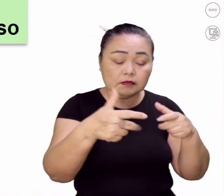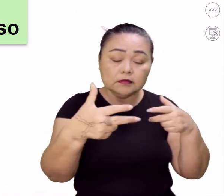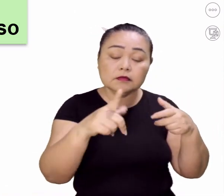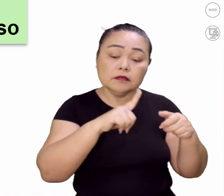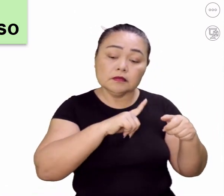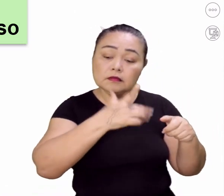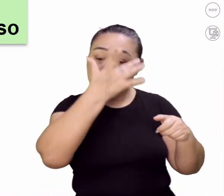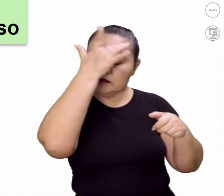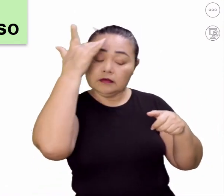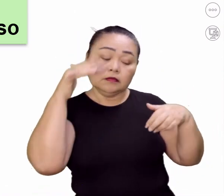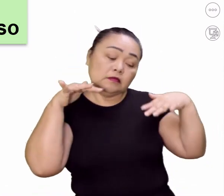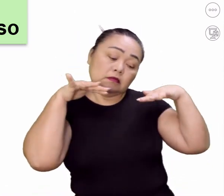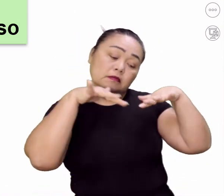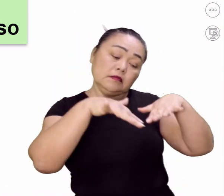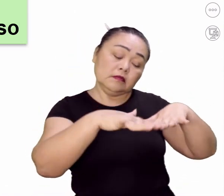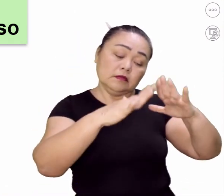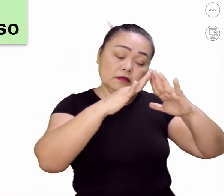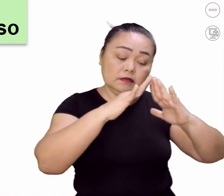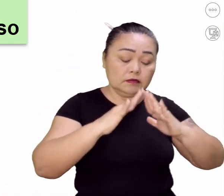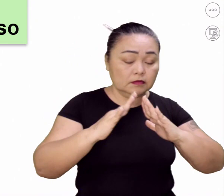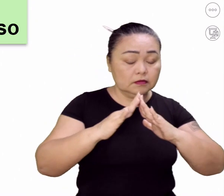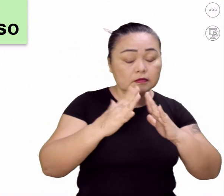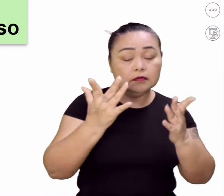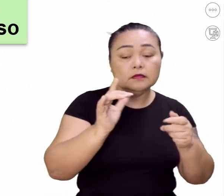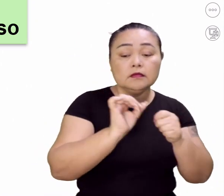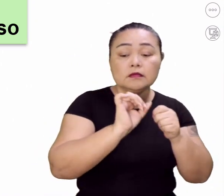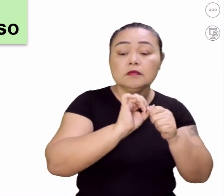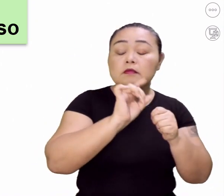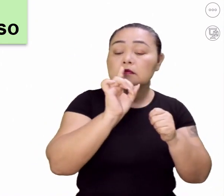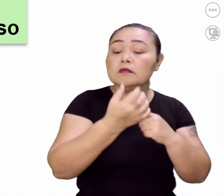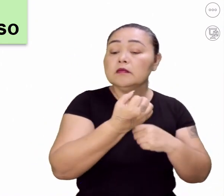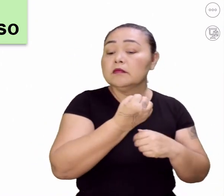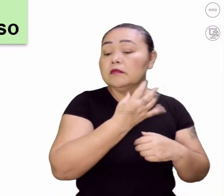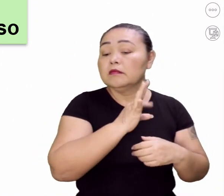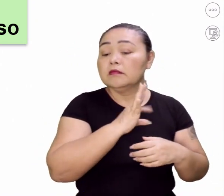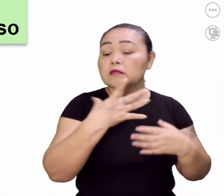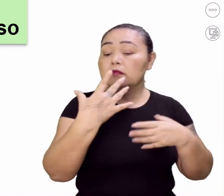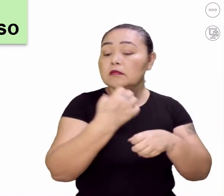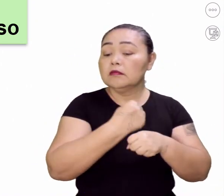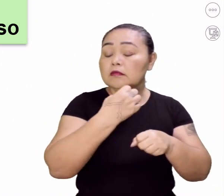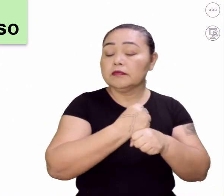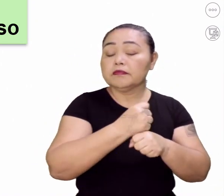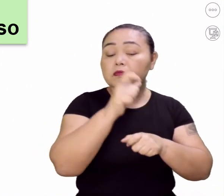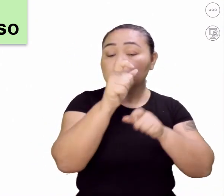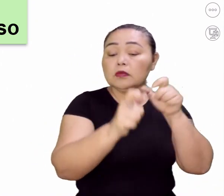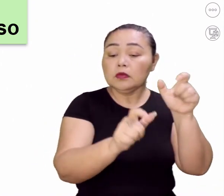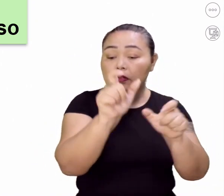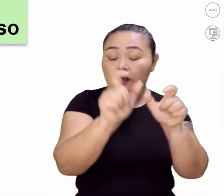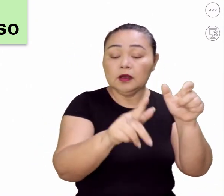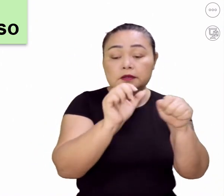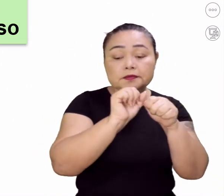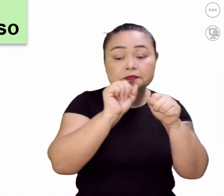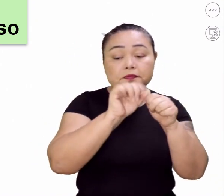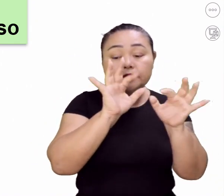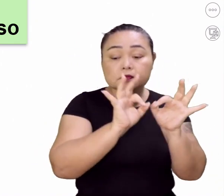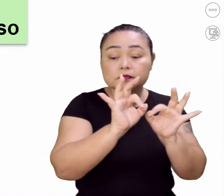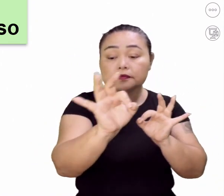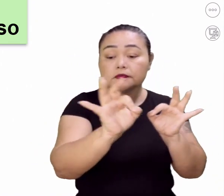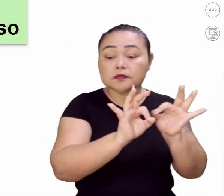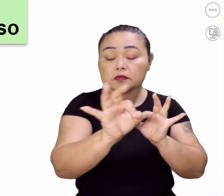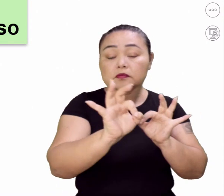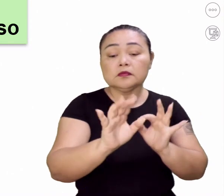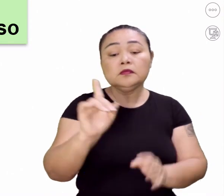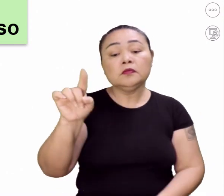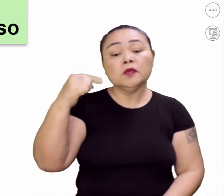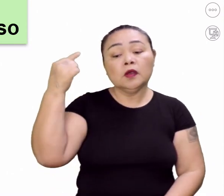que vive naquele território. Total de habitantes por quilômetro quadrado. Exatamente. Beleza, e a população absoluta